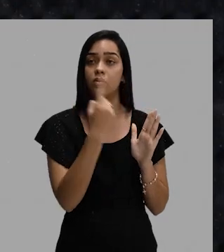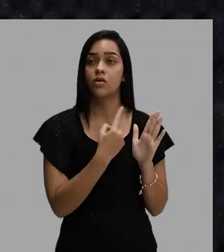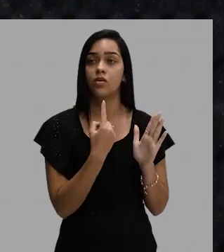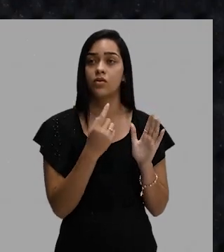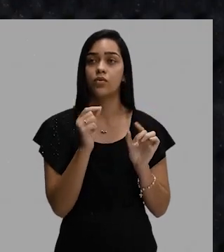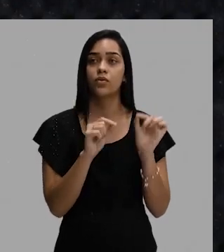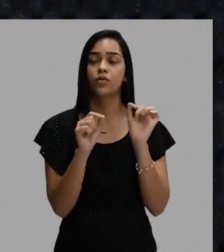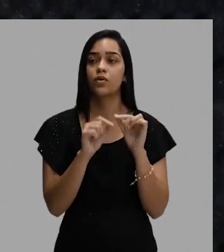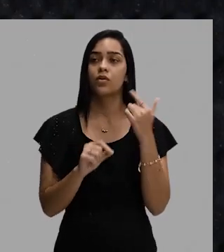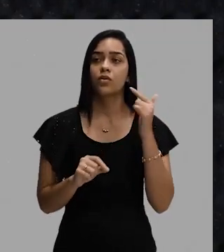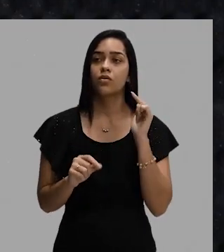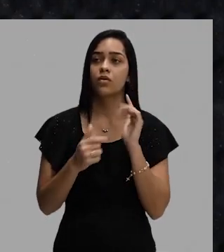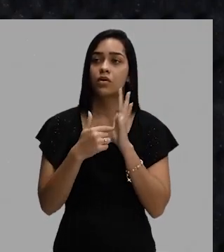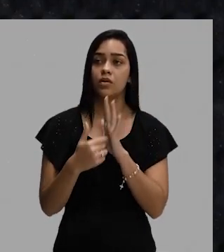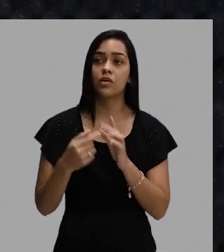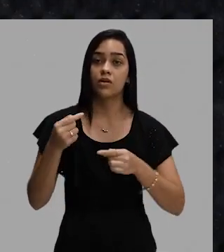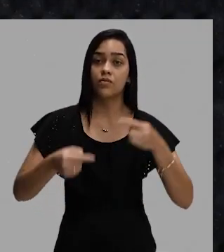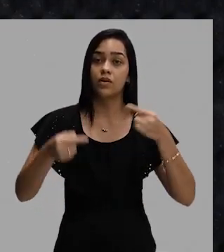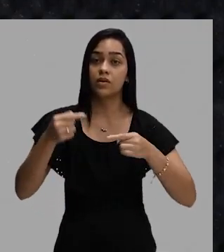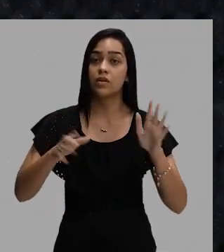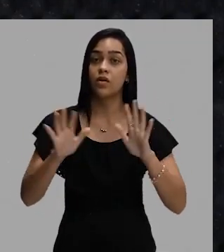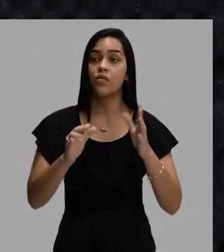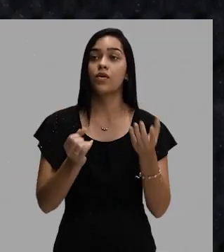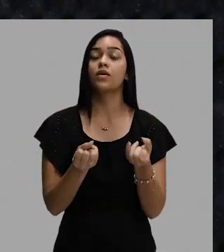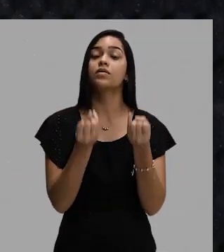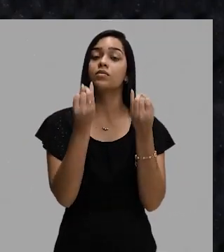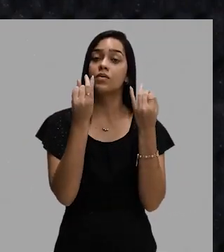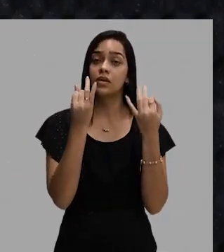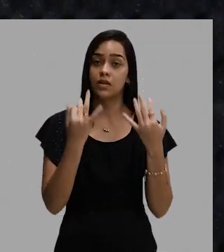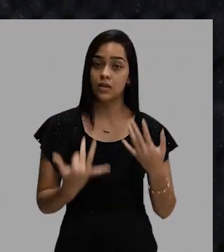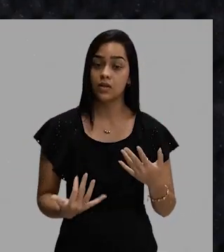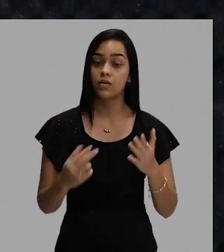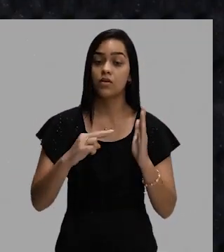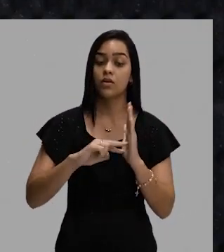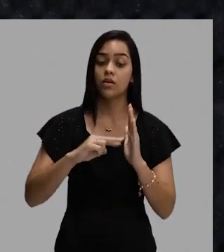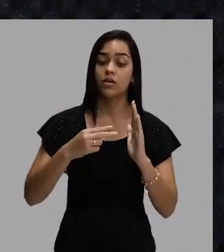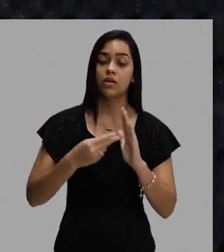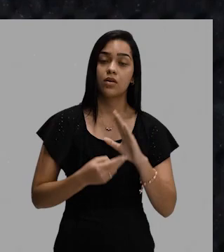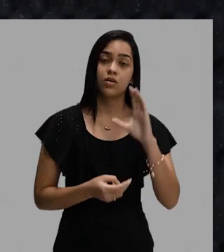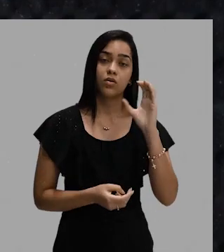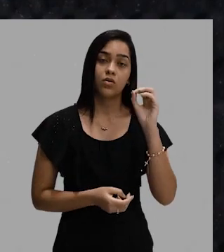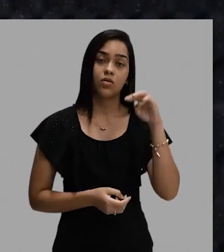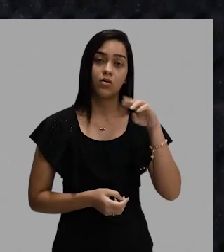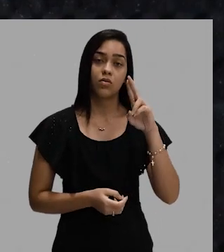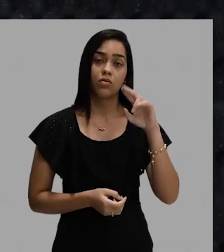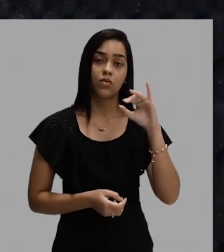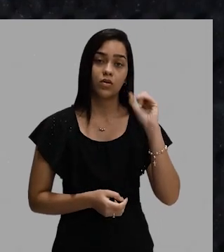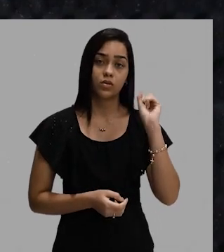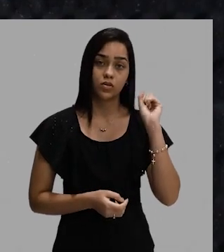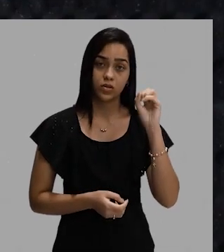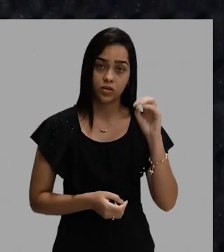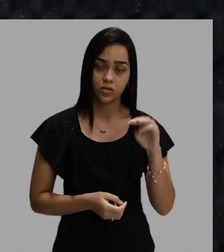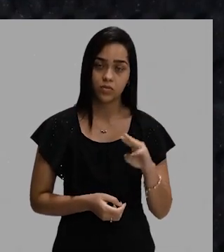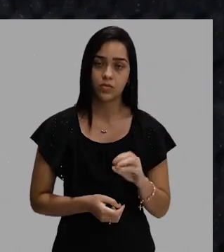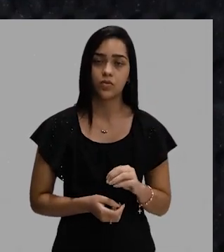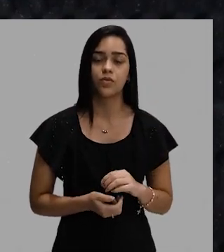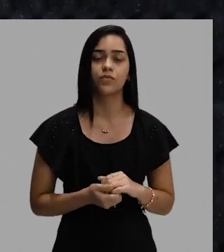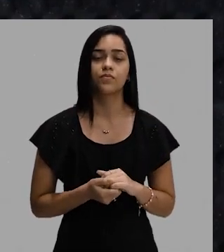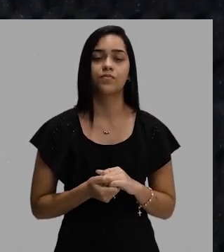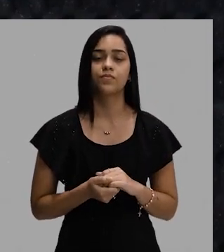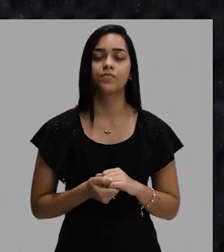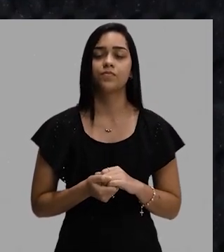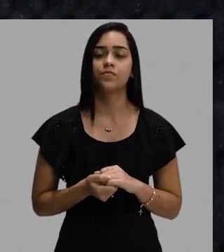aqui fazendo nenhuma defesa política, estamos explicando o que significa o manifesto como